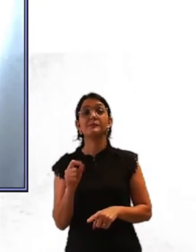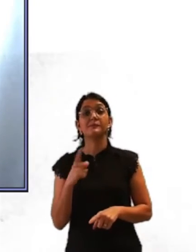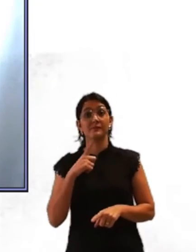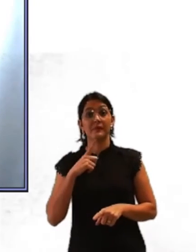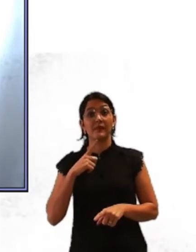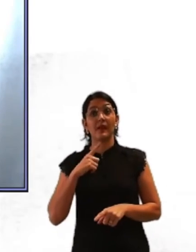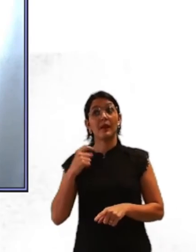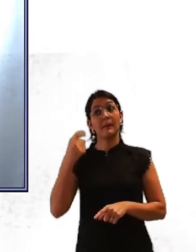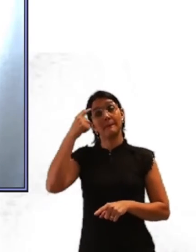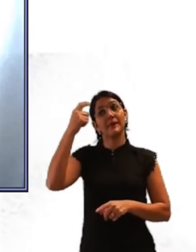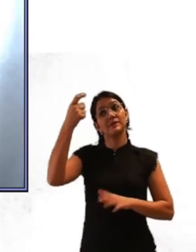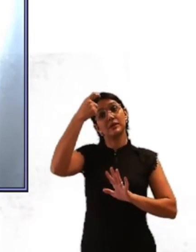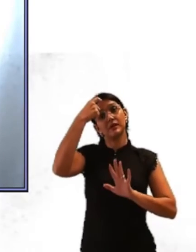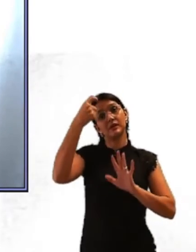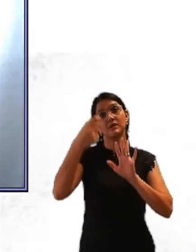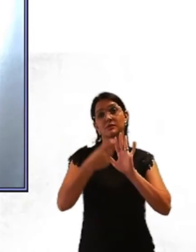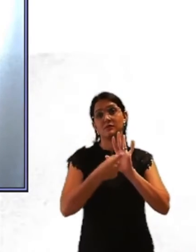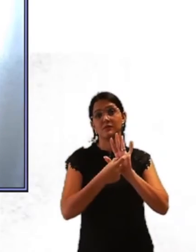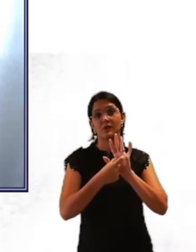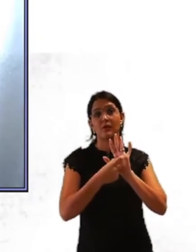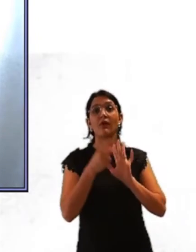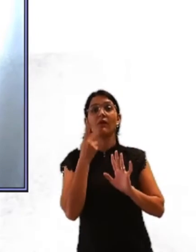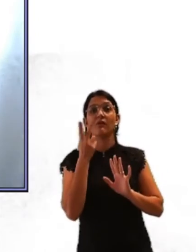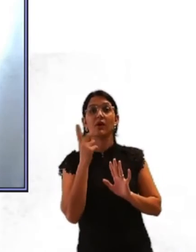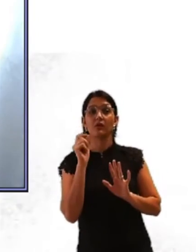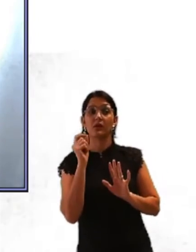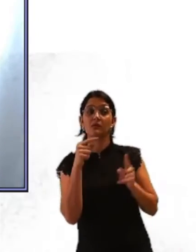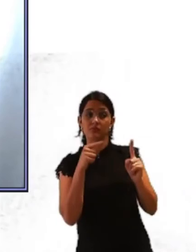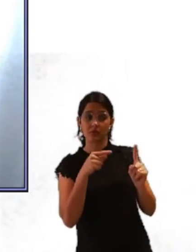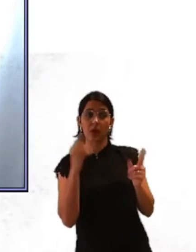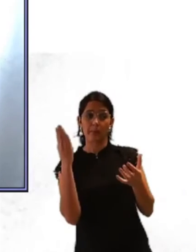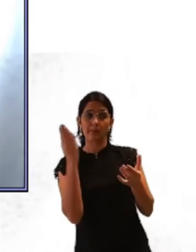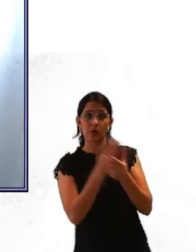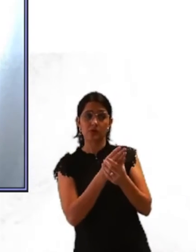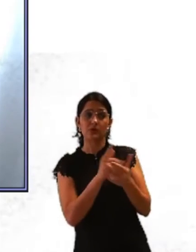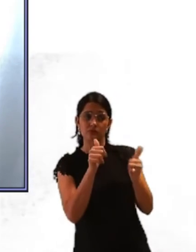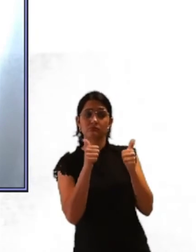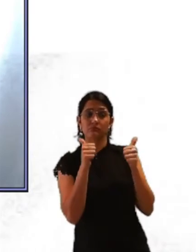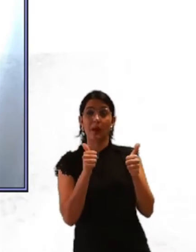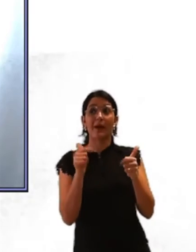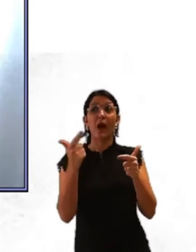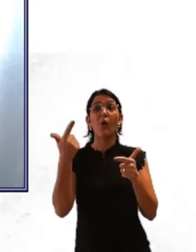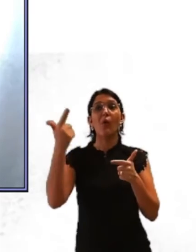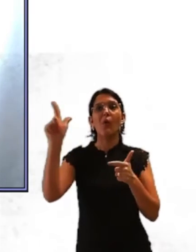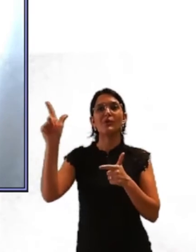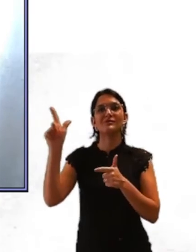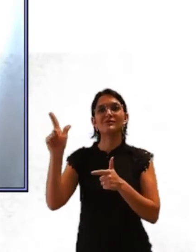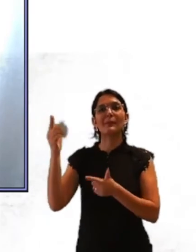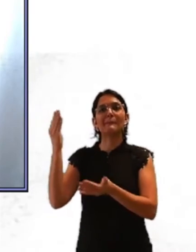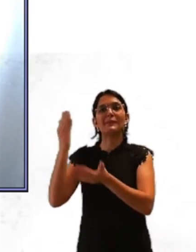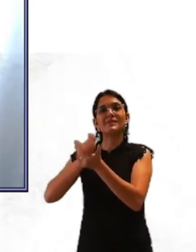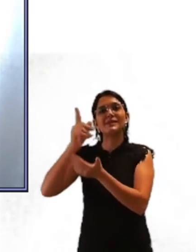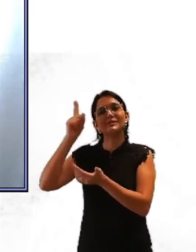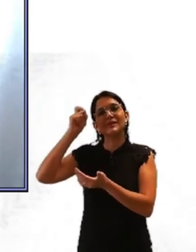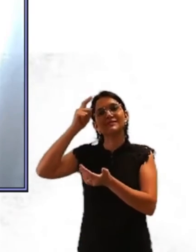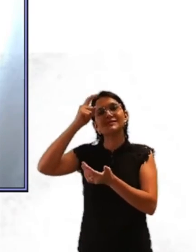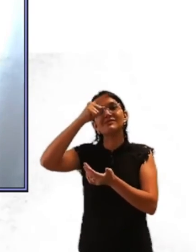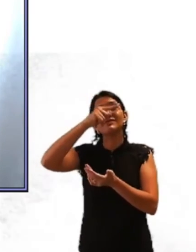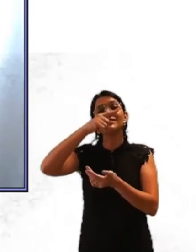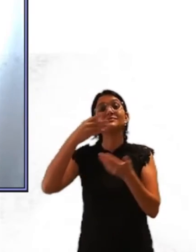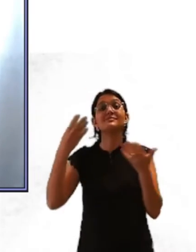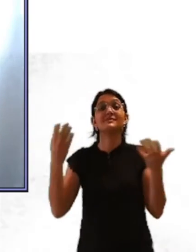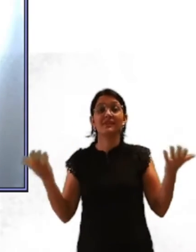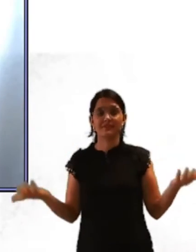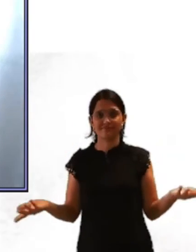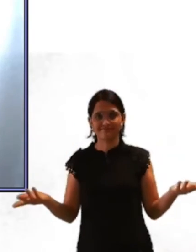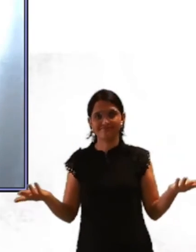questão da inteligência, fala, olha, nesses casos, ok, nesses casos, ok, mas e nos casos difíceis? Né? Nesses casos difíceis,